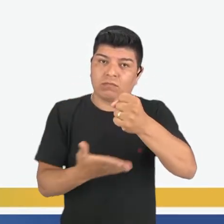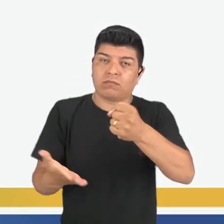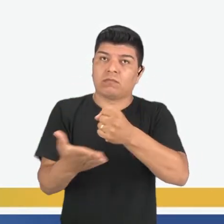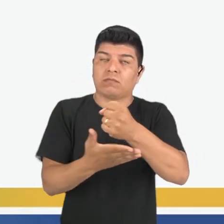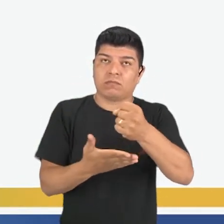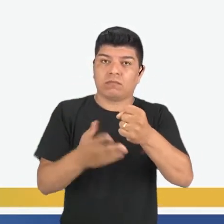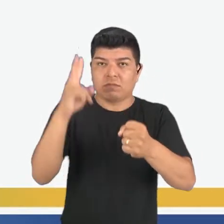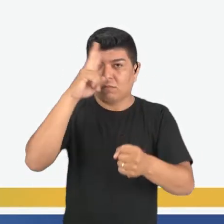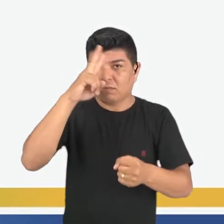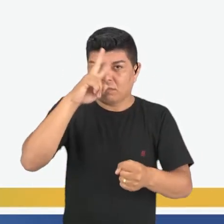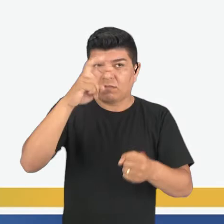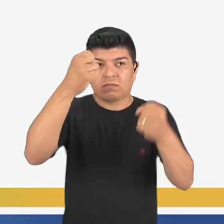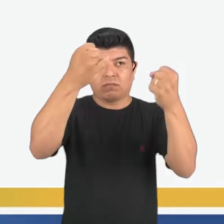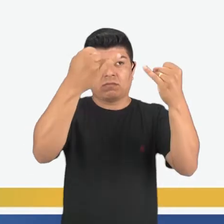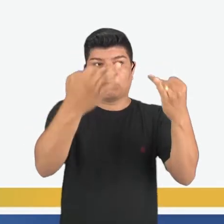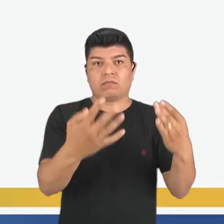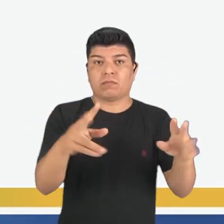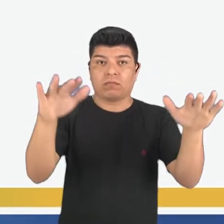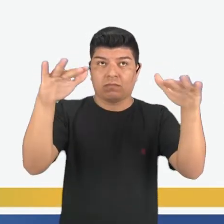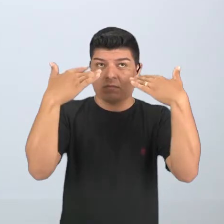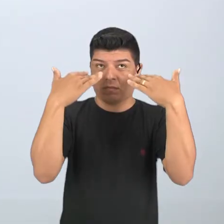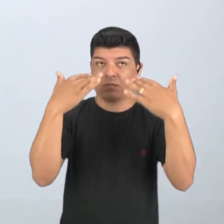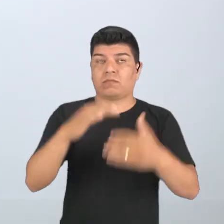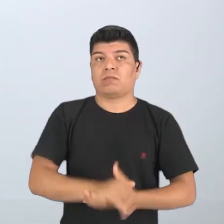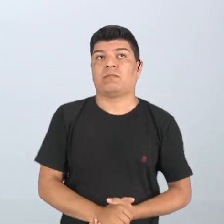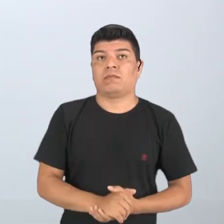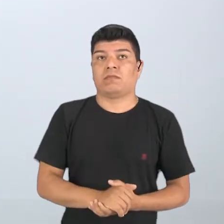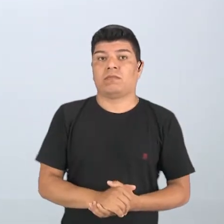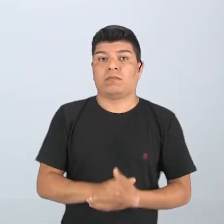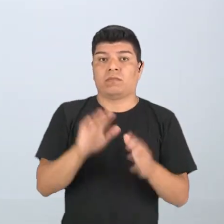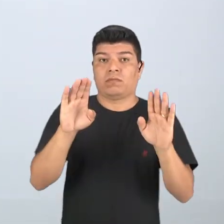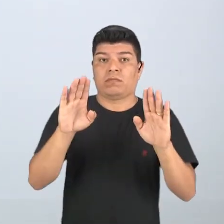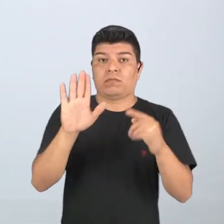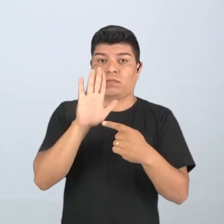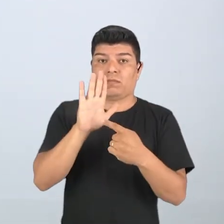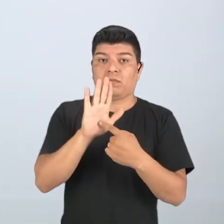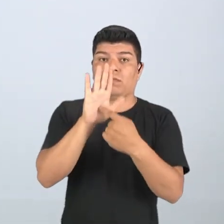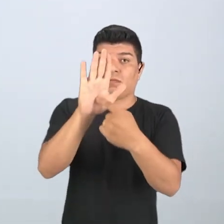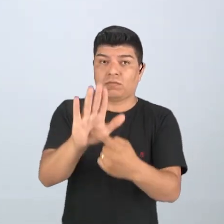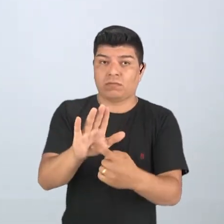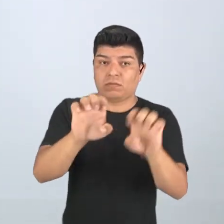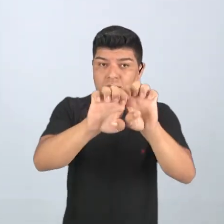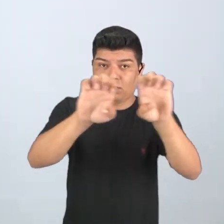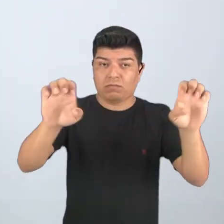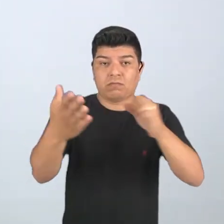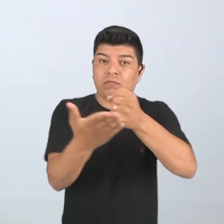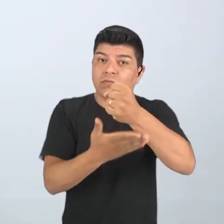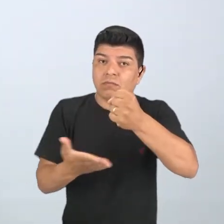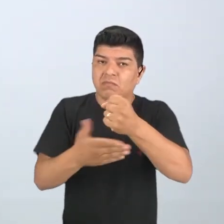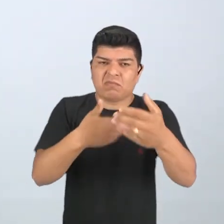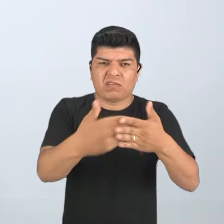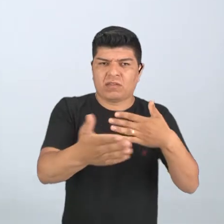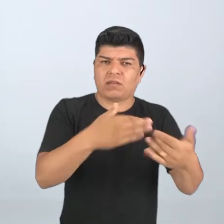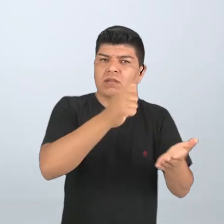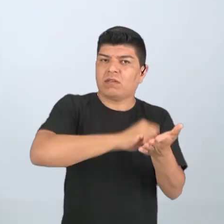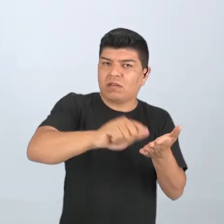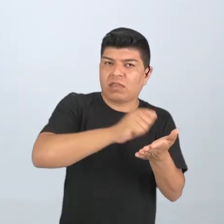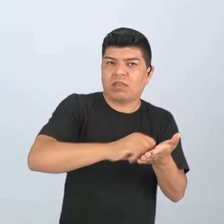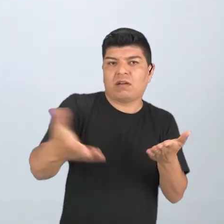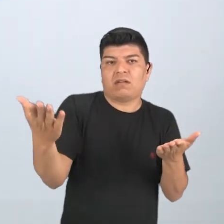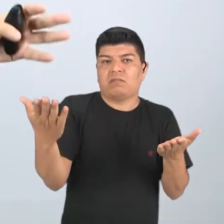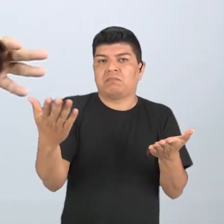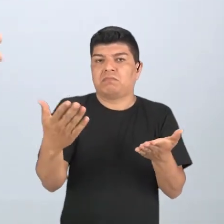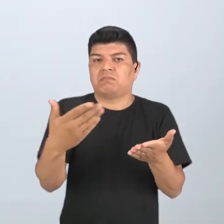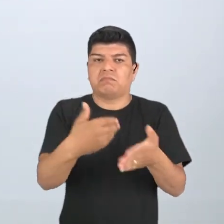básica. Lembra que eu falei? Olha aqui para mim, ó. Ela apresenta uma estrutura básica. Você não vai fazer qualquer coisa, escrever qualquer coisa